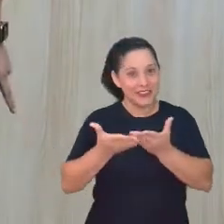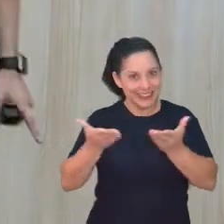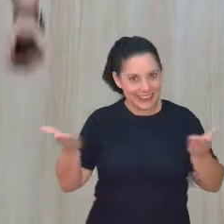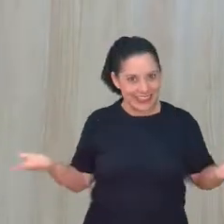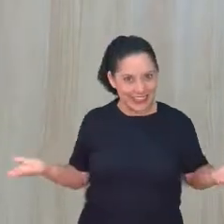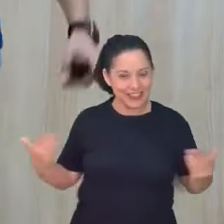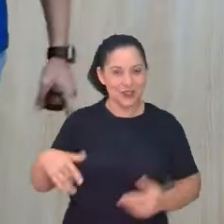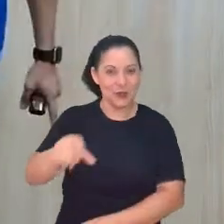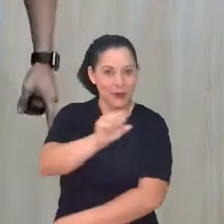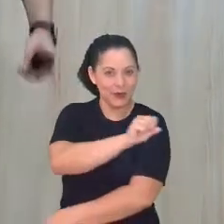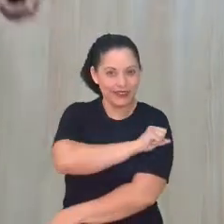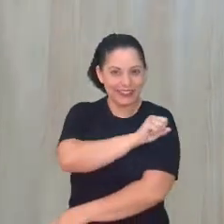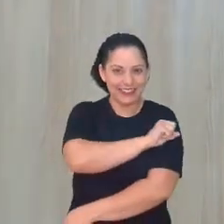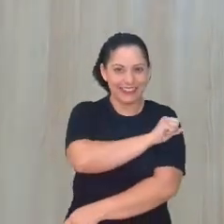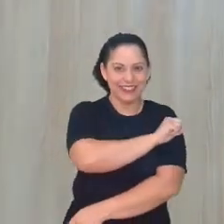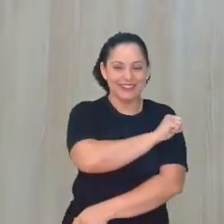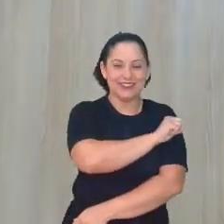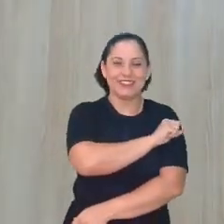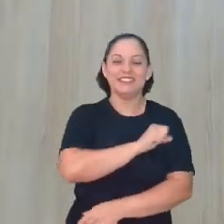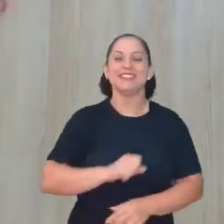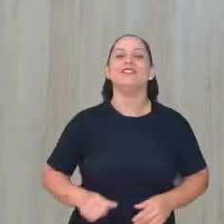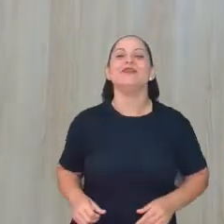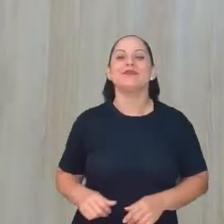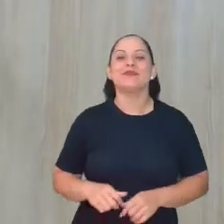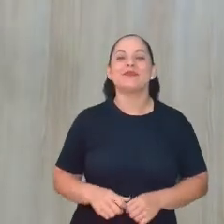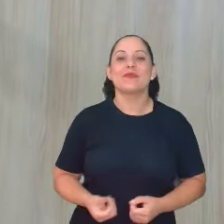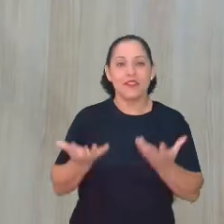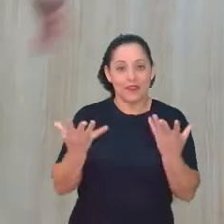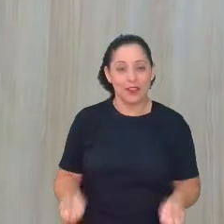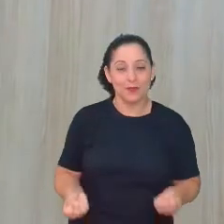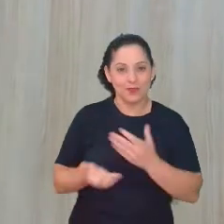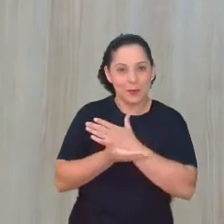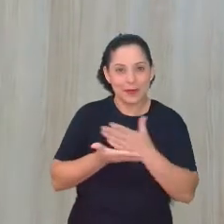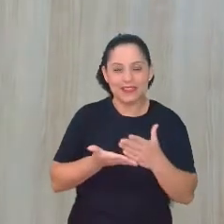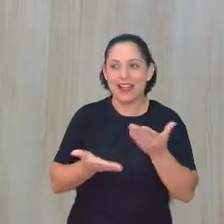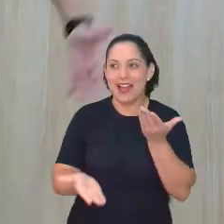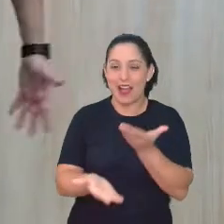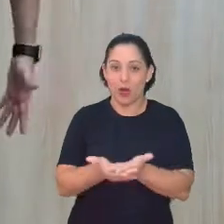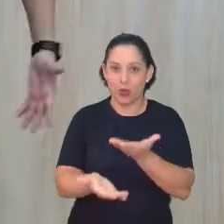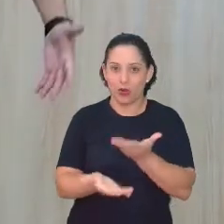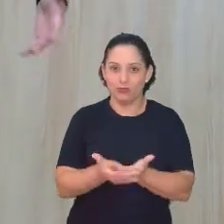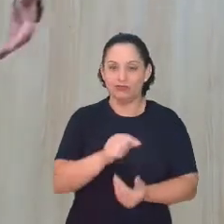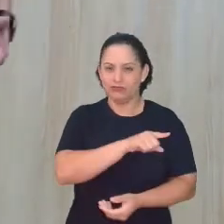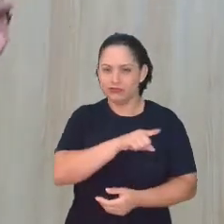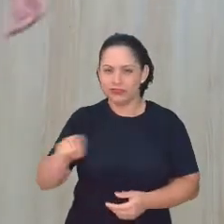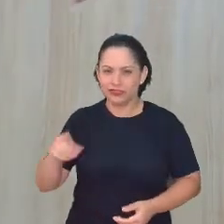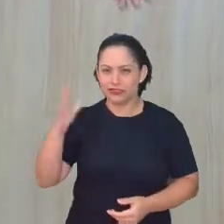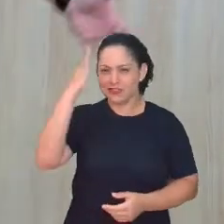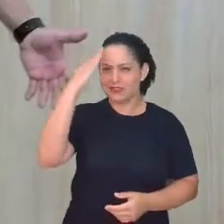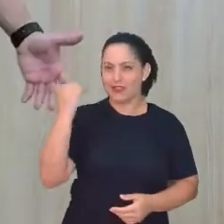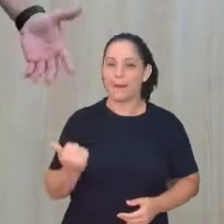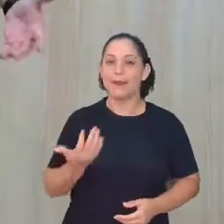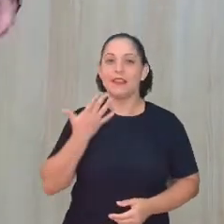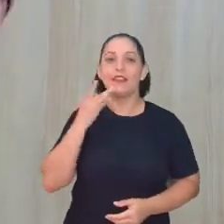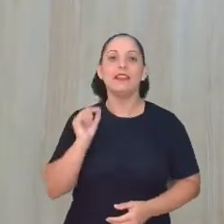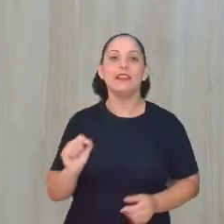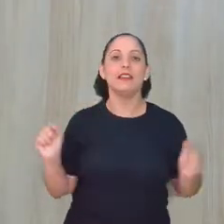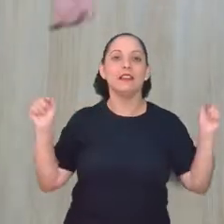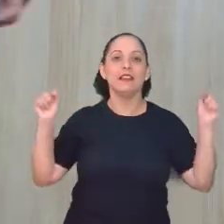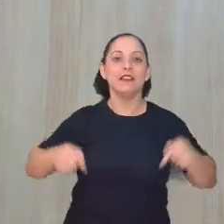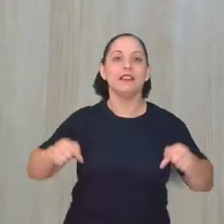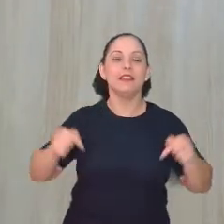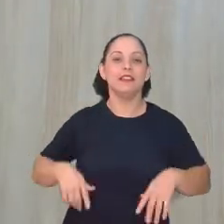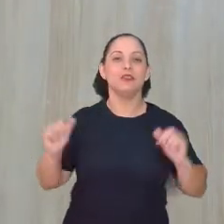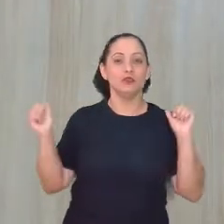galerinha do oitavo ano, certo? Vamos começar aí nossa aula. Como você já sabe, quem está me acompanhando aqui hoje